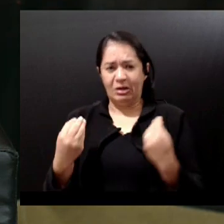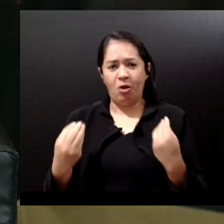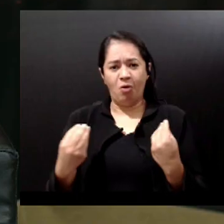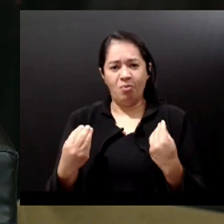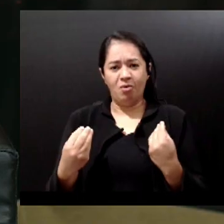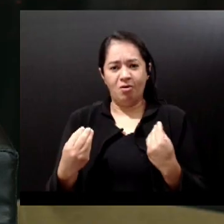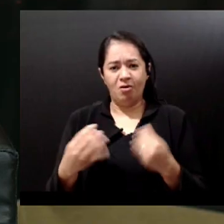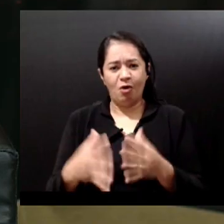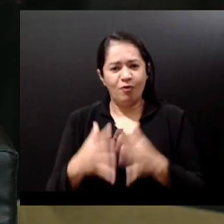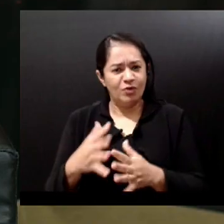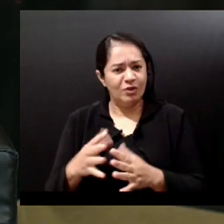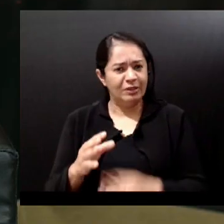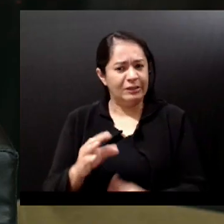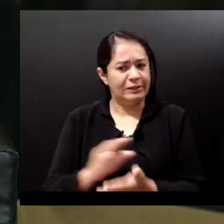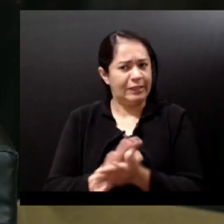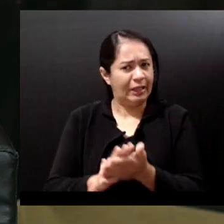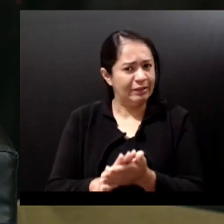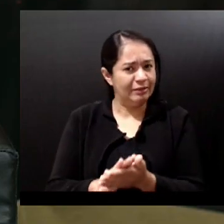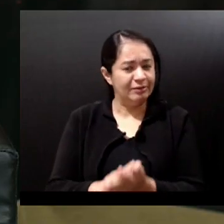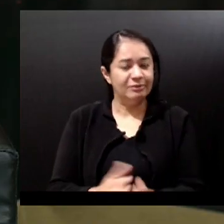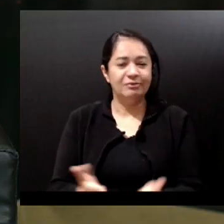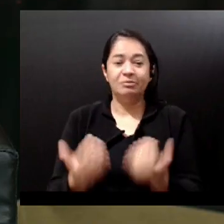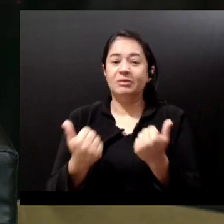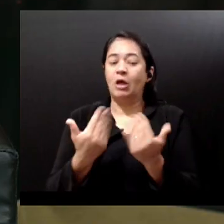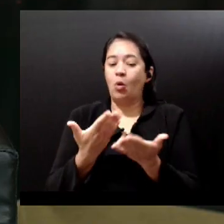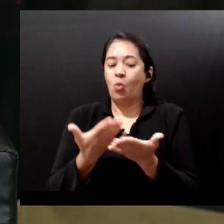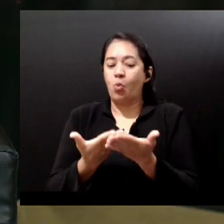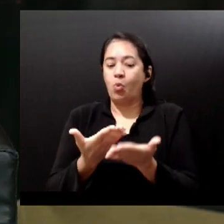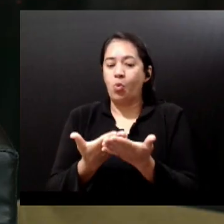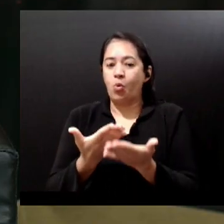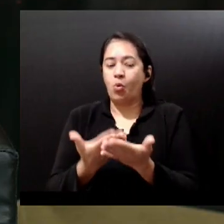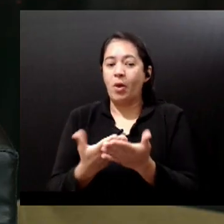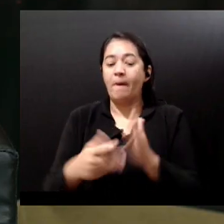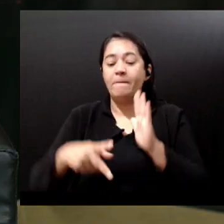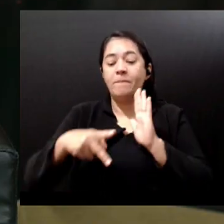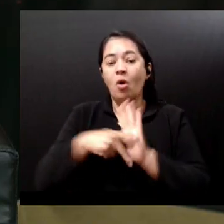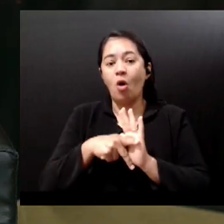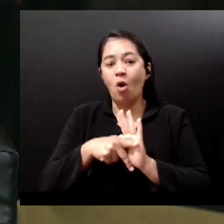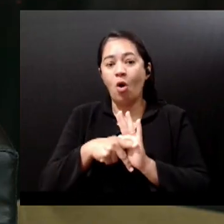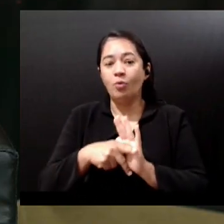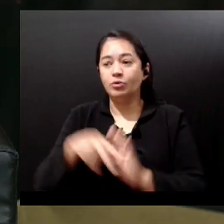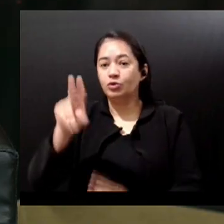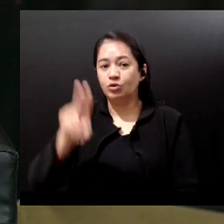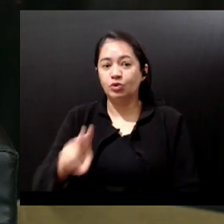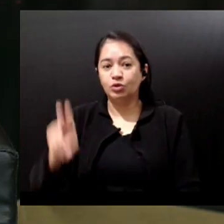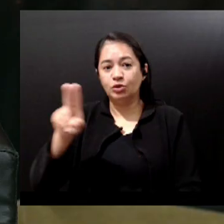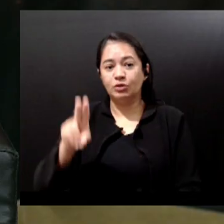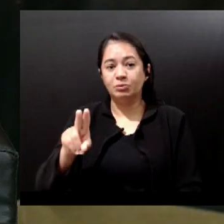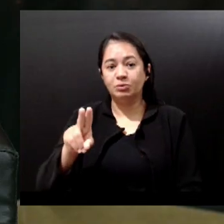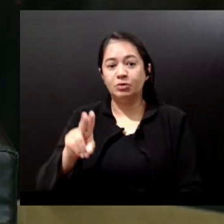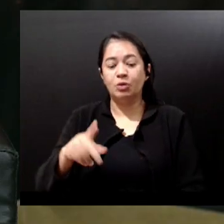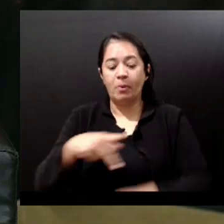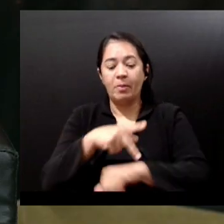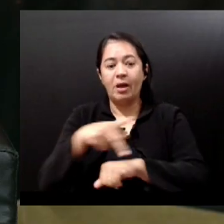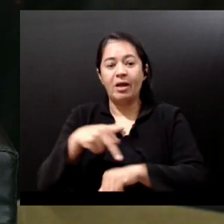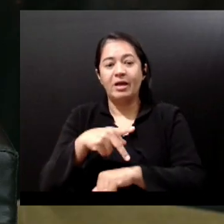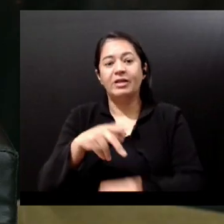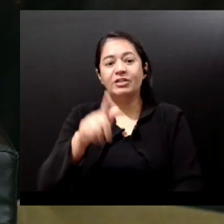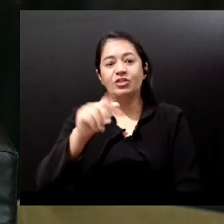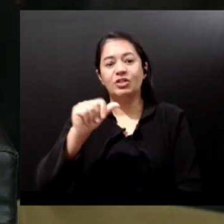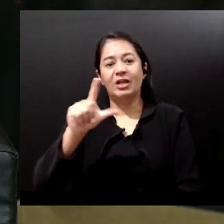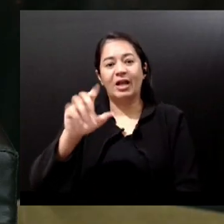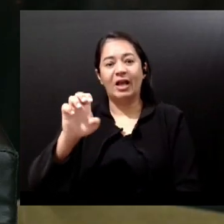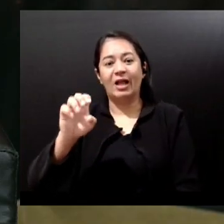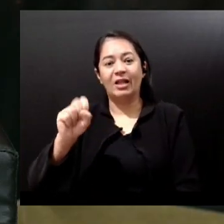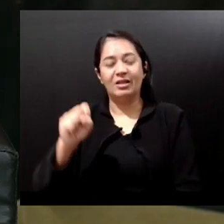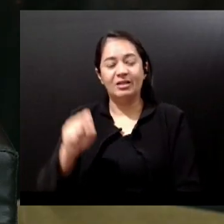Vamos lá, um estudo feito pelo Instituto de Universidade do País de Gales testou o desempenho de estudantes, gente, sobre o efeito